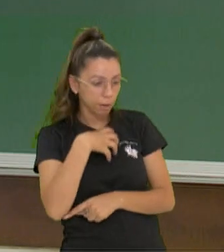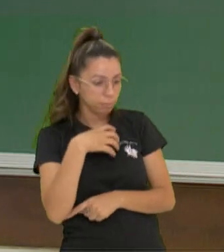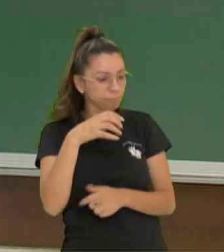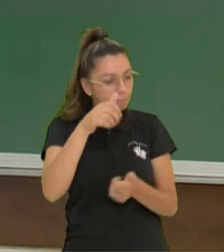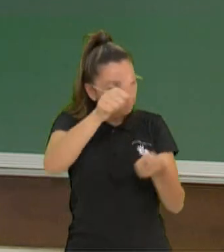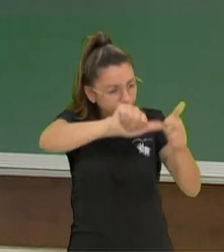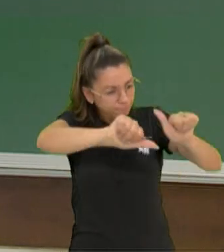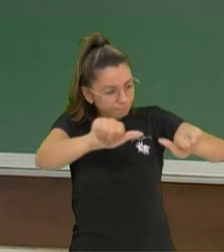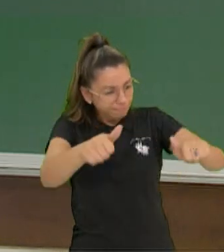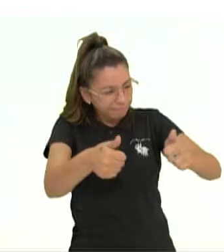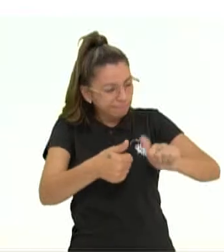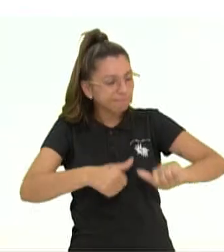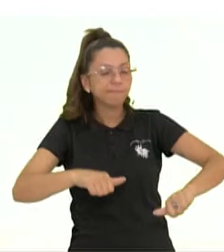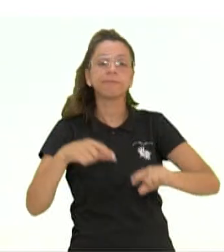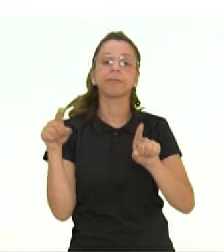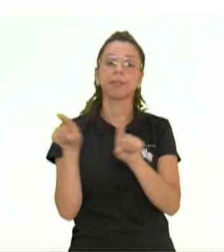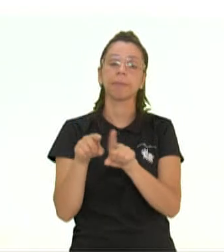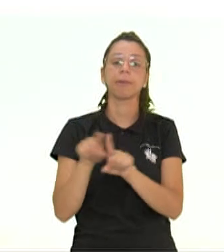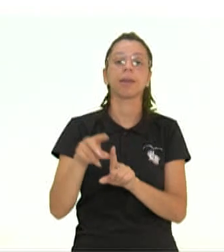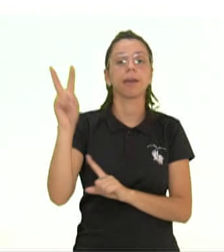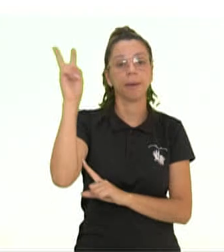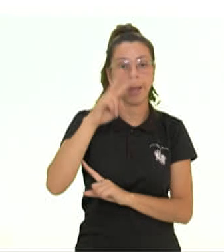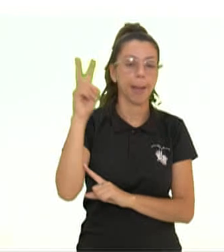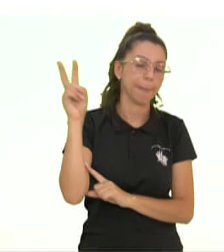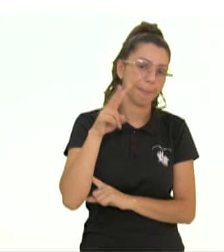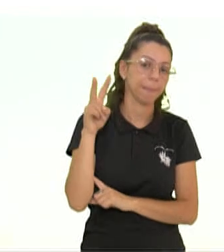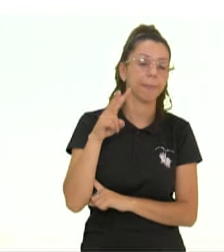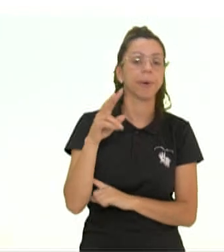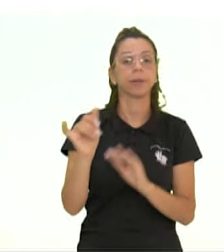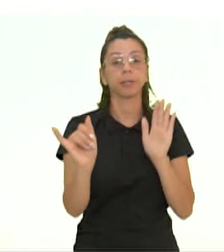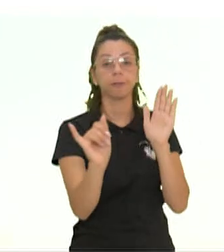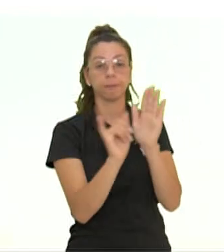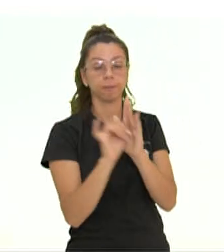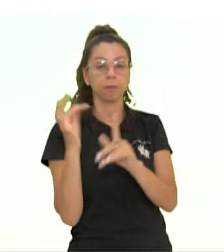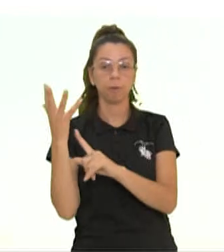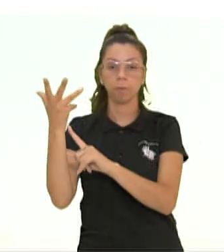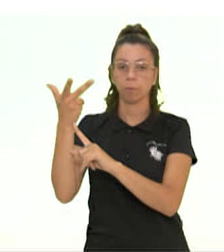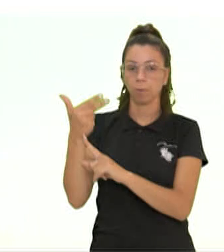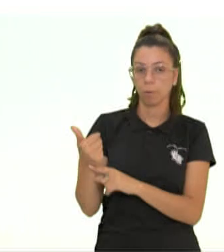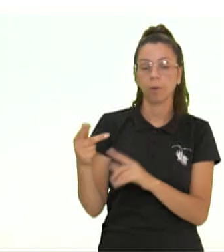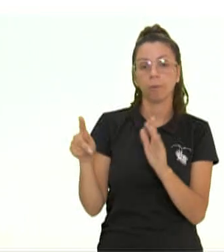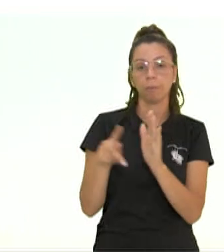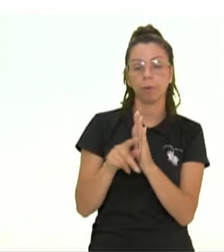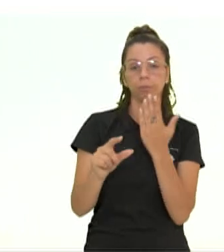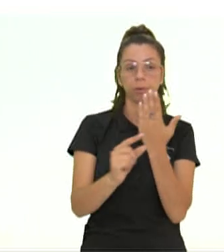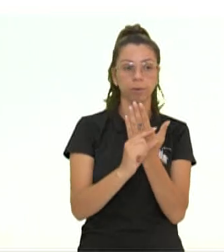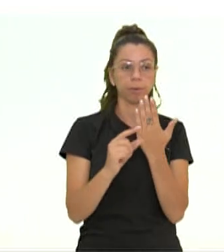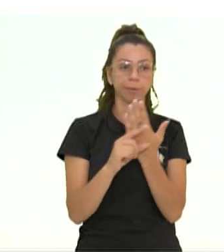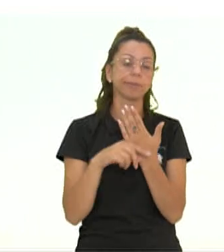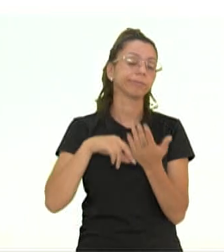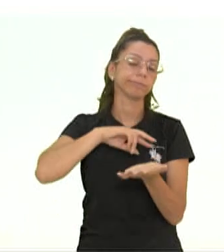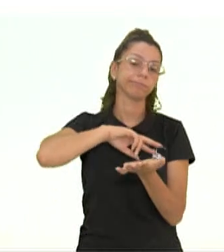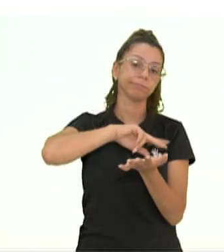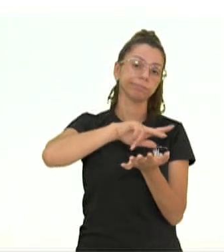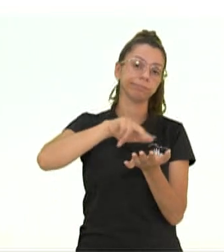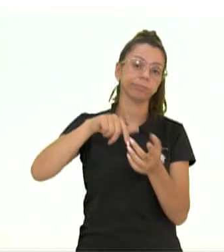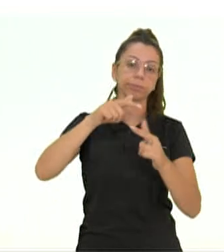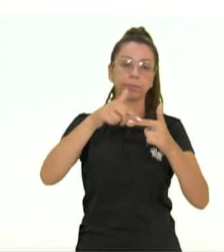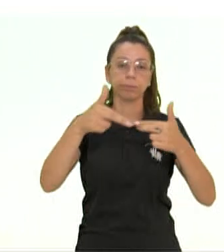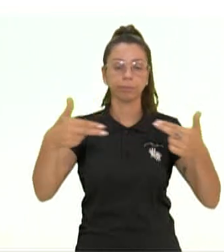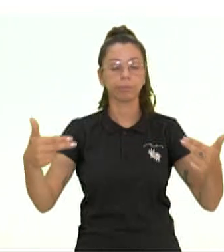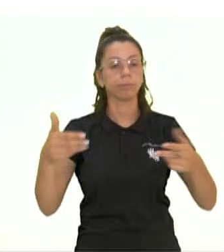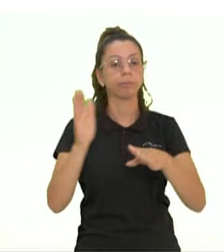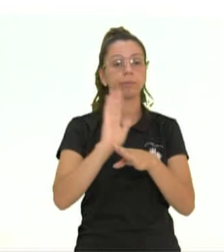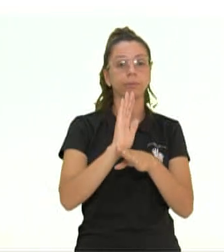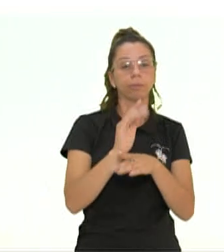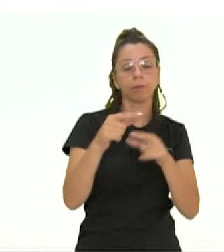texturas, trabalho que carregam a memória e identidade cultural da artista. Então, a gente vai ver que ela trabalha diversos materiais, né?